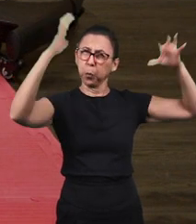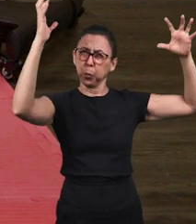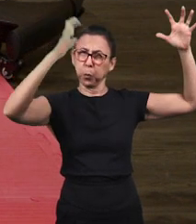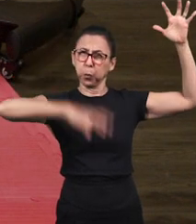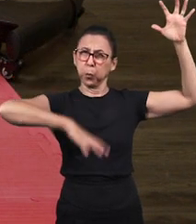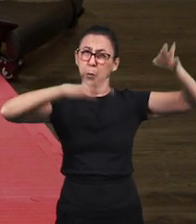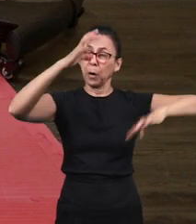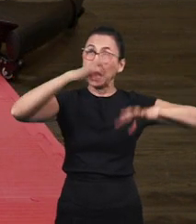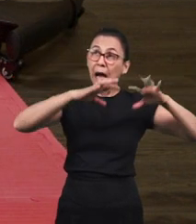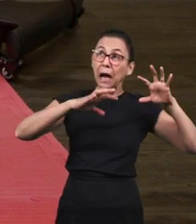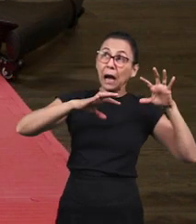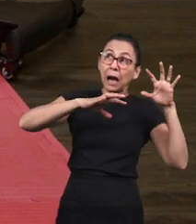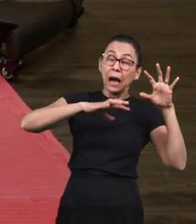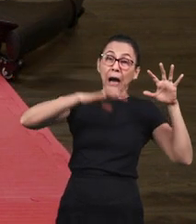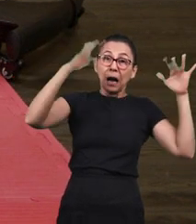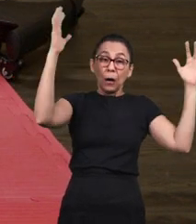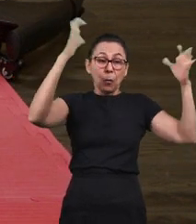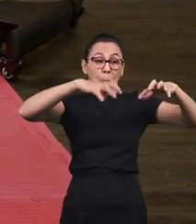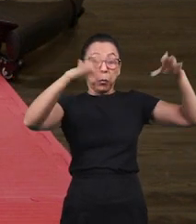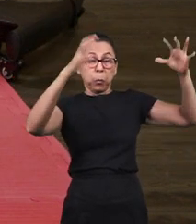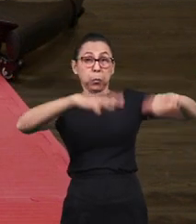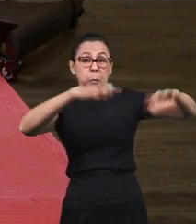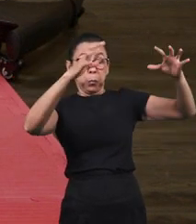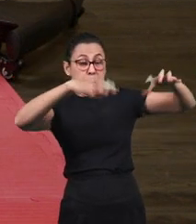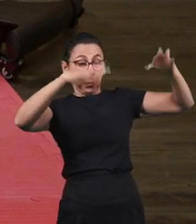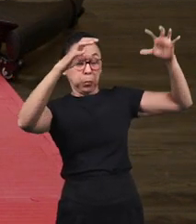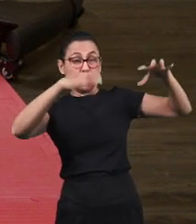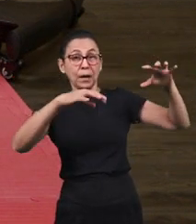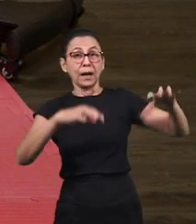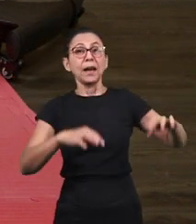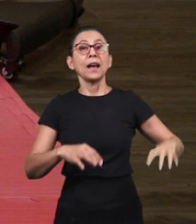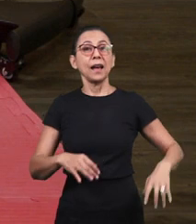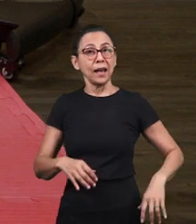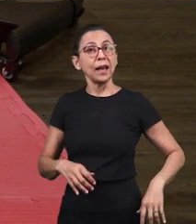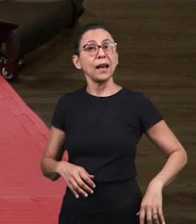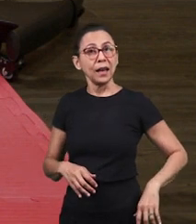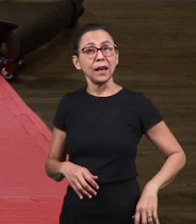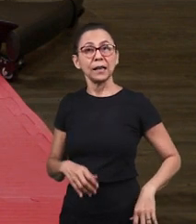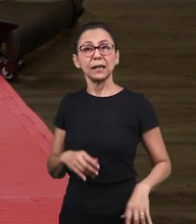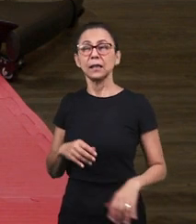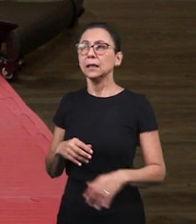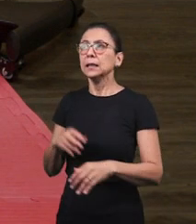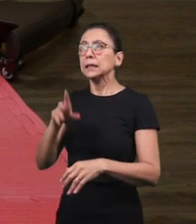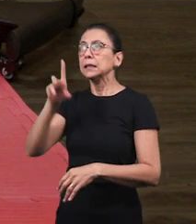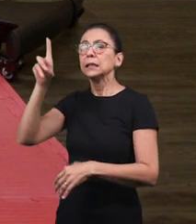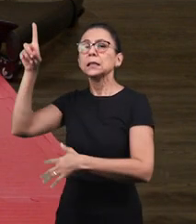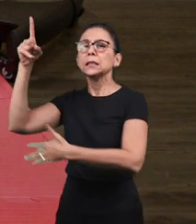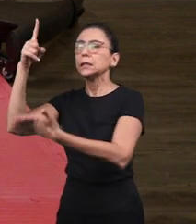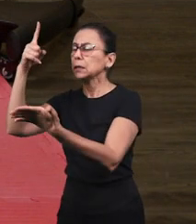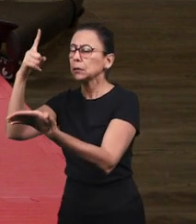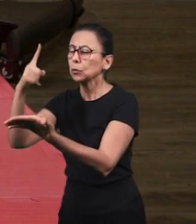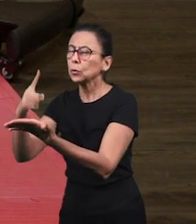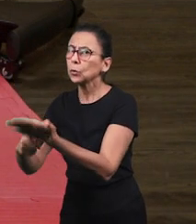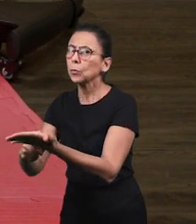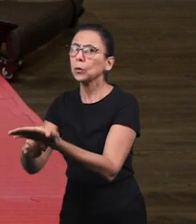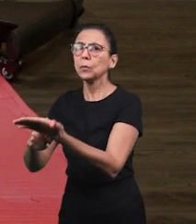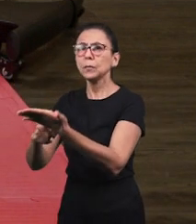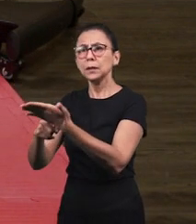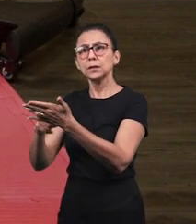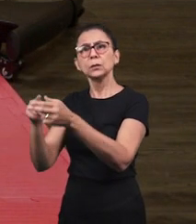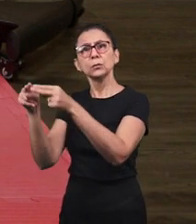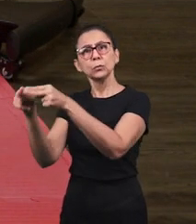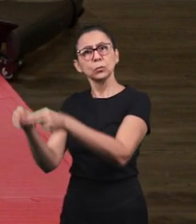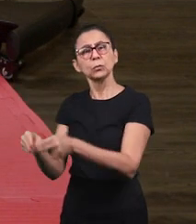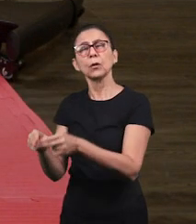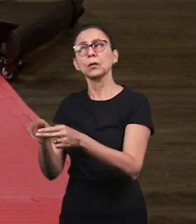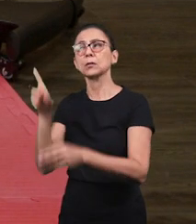muito forte. Mas Deus fez uma aliança com Noé, um